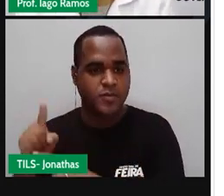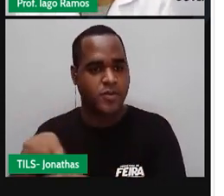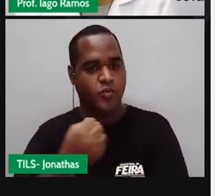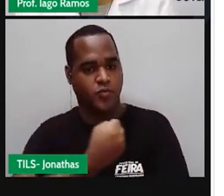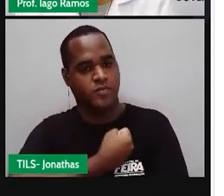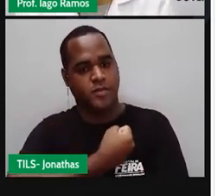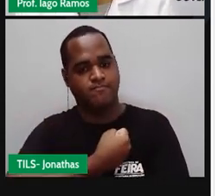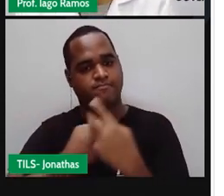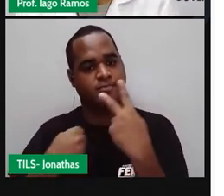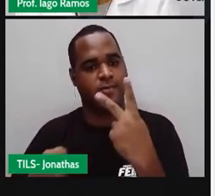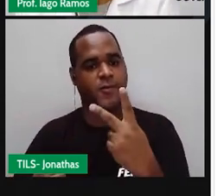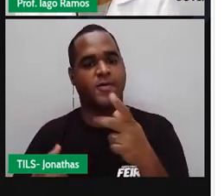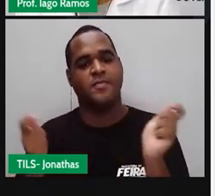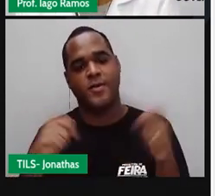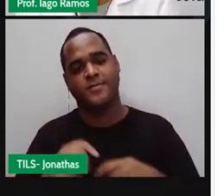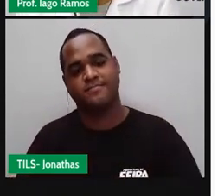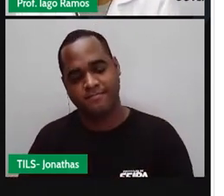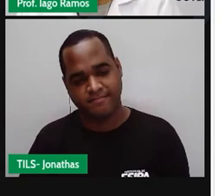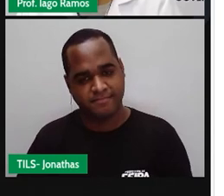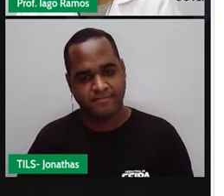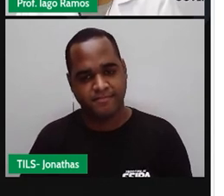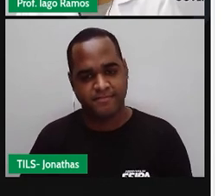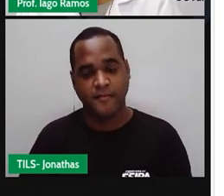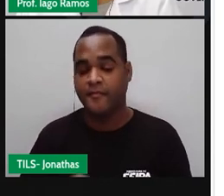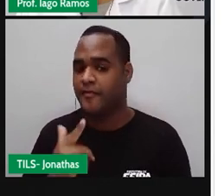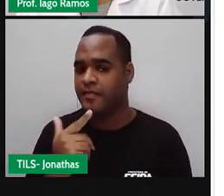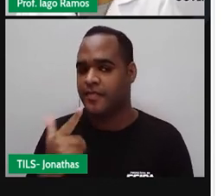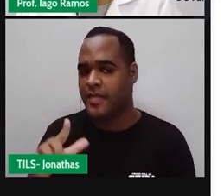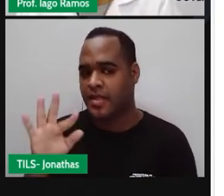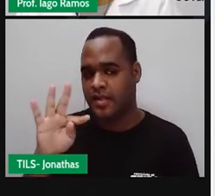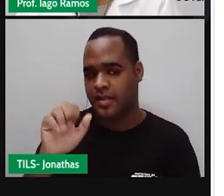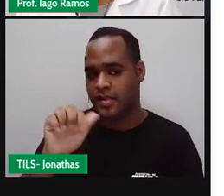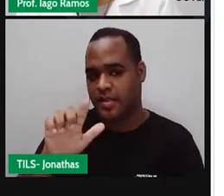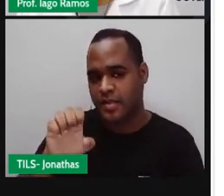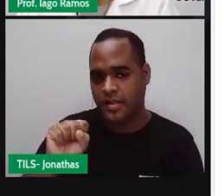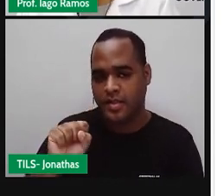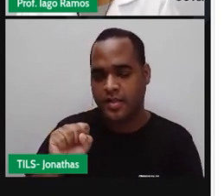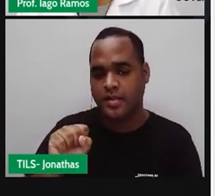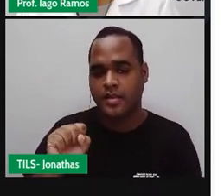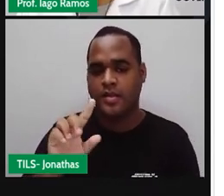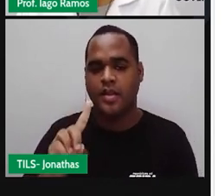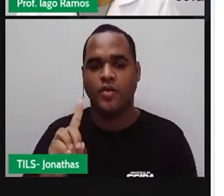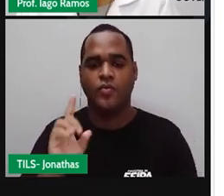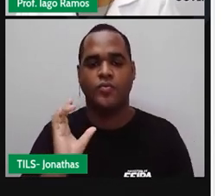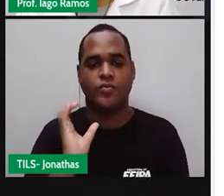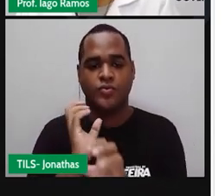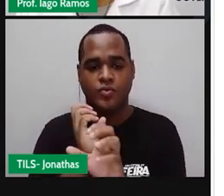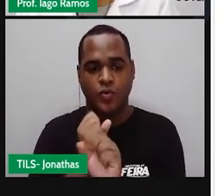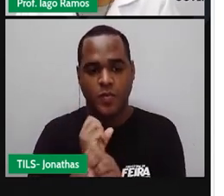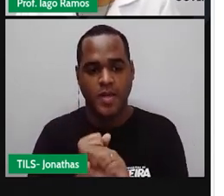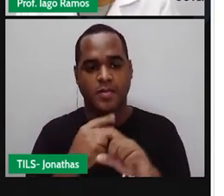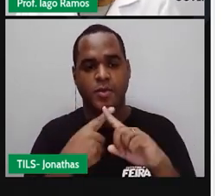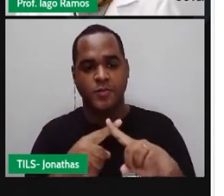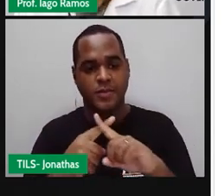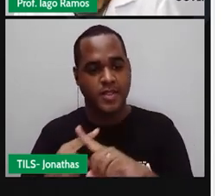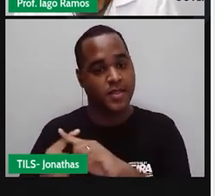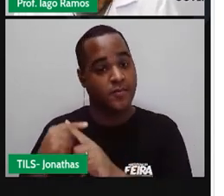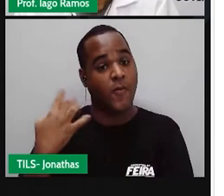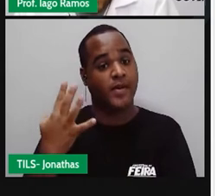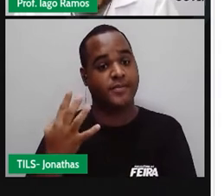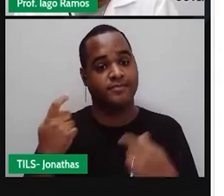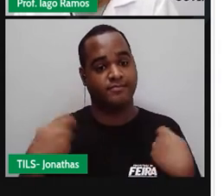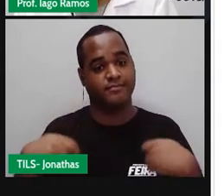partir do número dois tá bom e aquela do tá liso eu vou multiplicar por 4 o